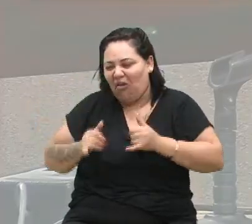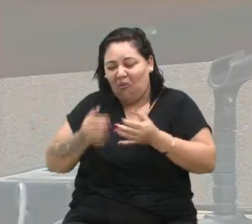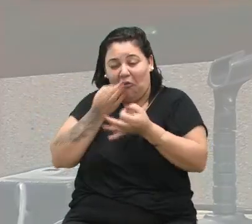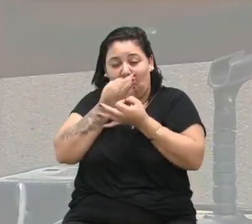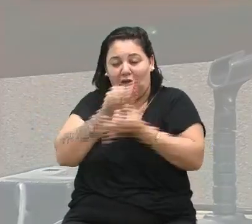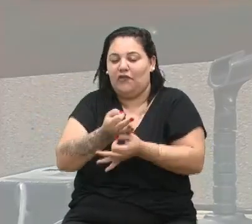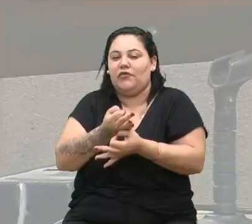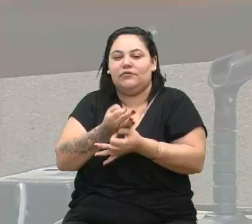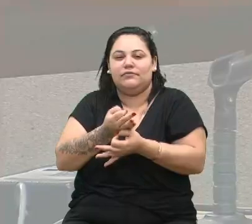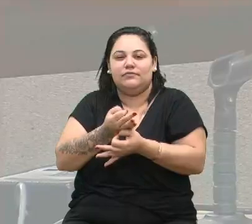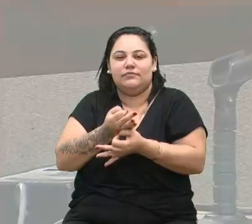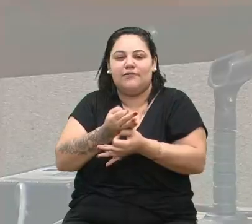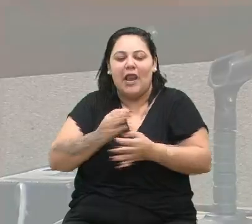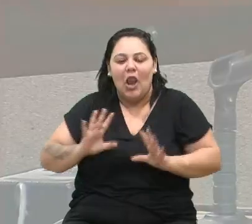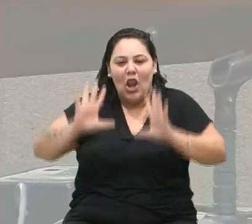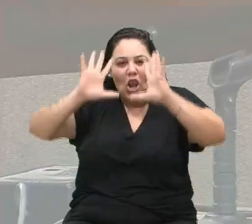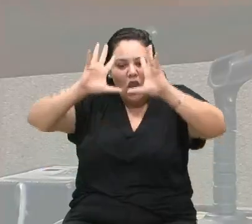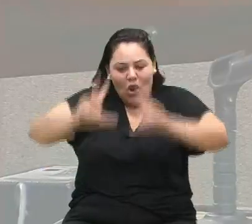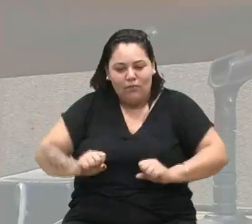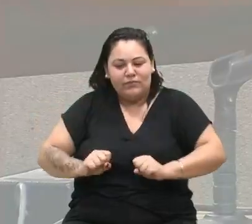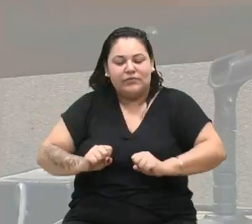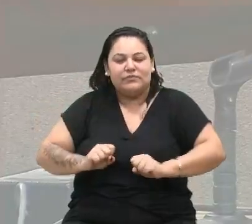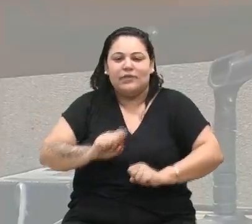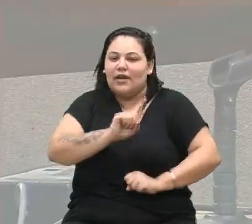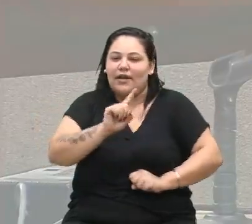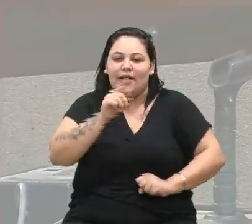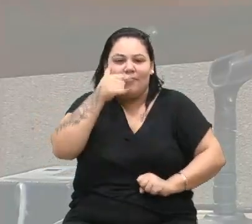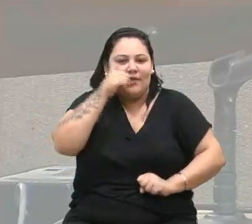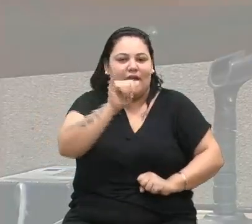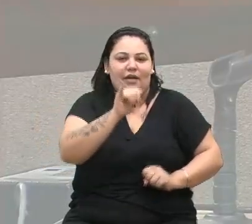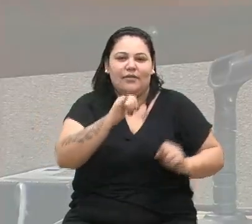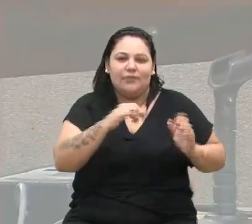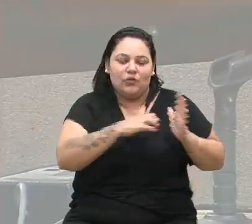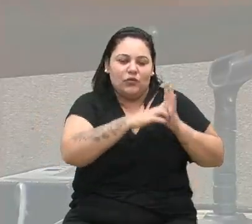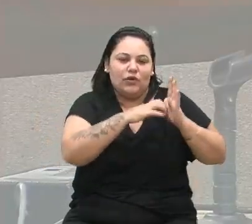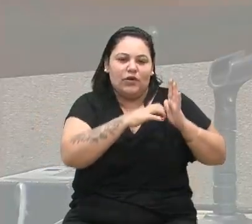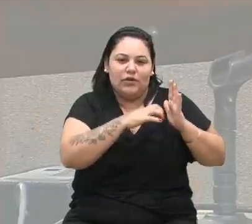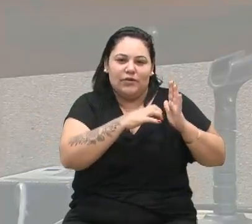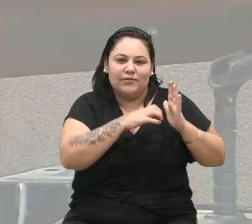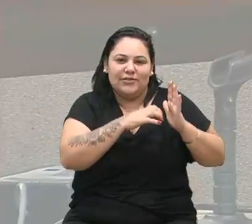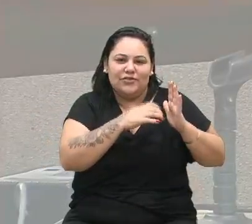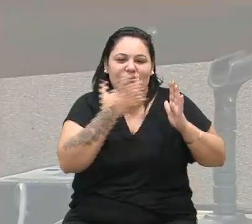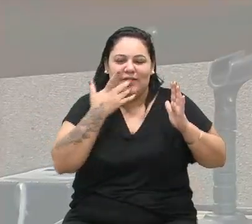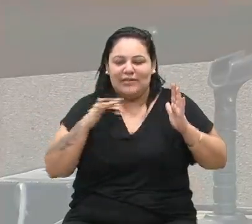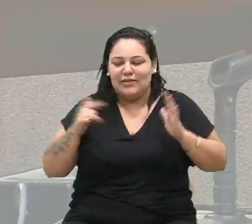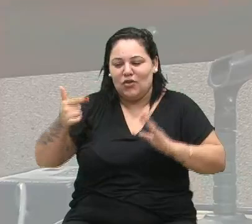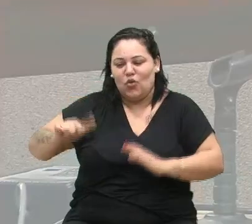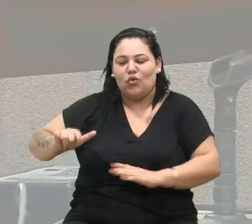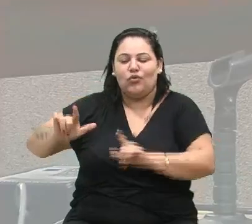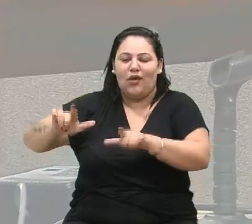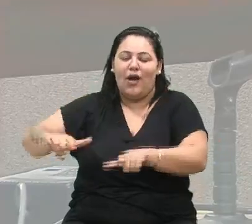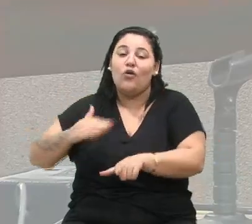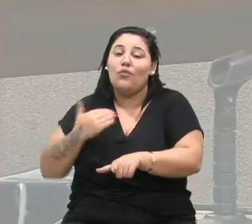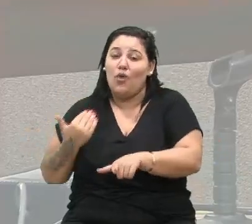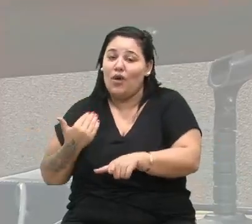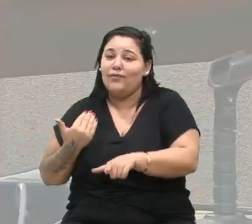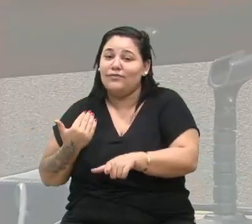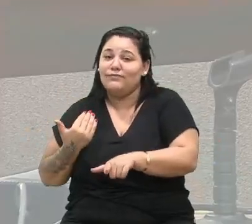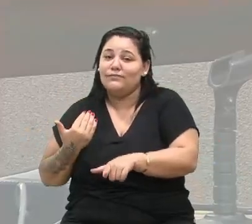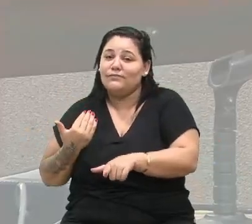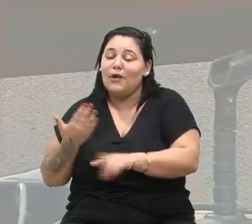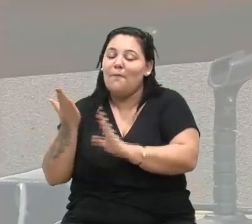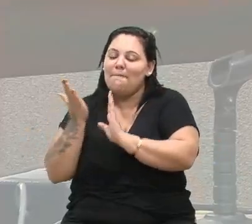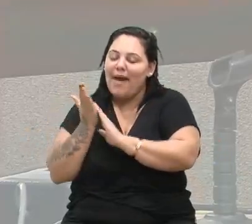senhor falou semana passada, daquele fatídico acidente que vitimou uma criança em outro município. Parabéns, seu Camilles. Hoje é